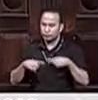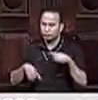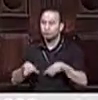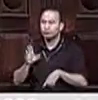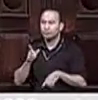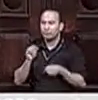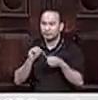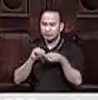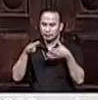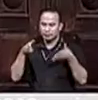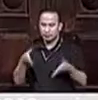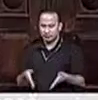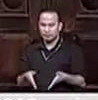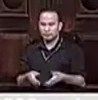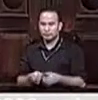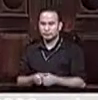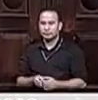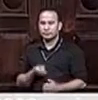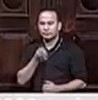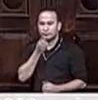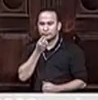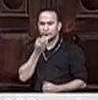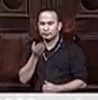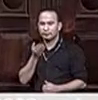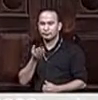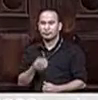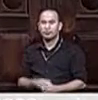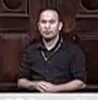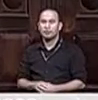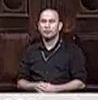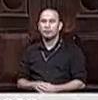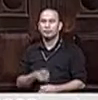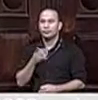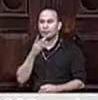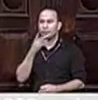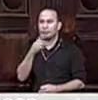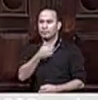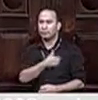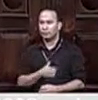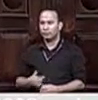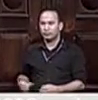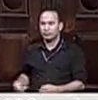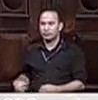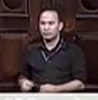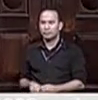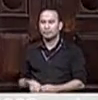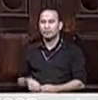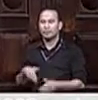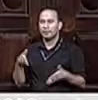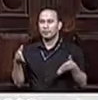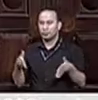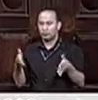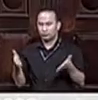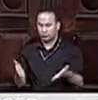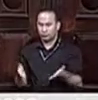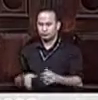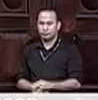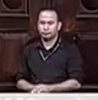fazemos, críticos ao desgoverno que aí está.